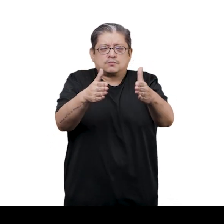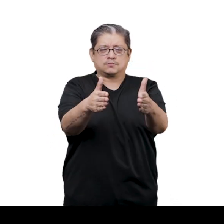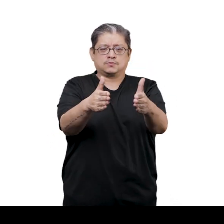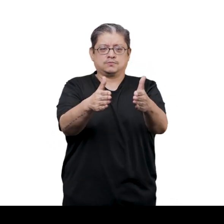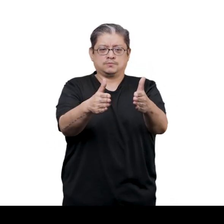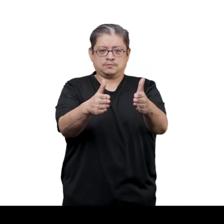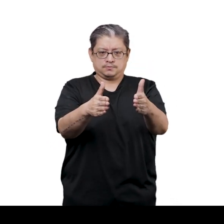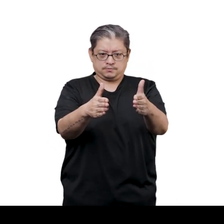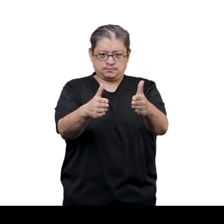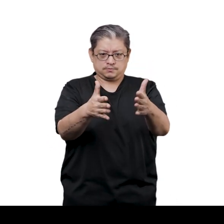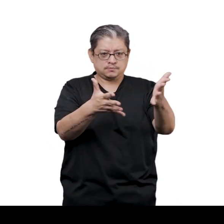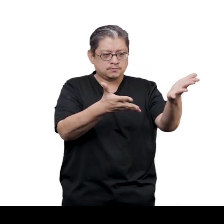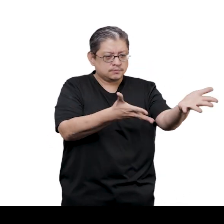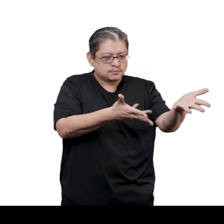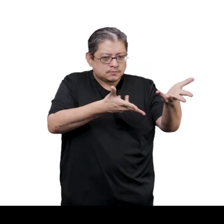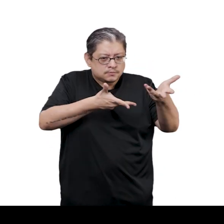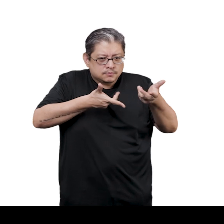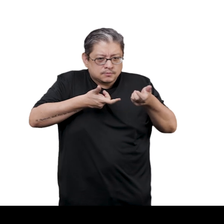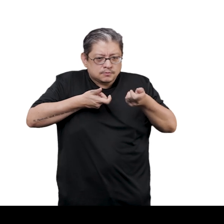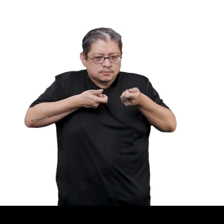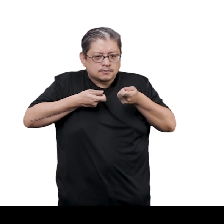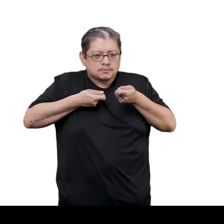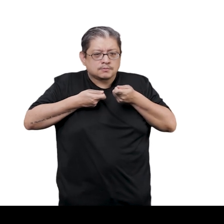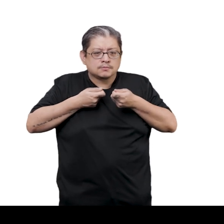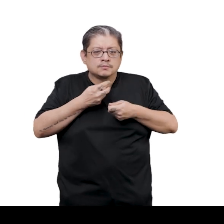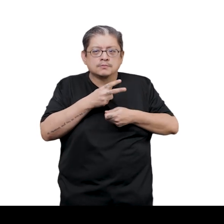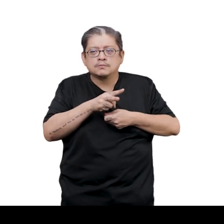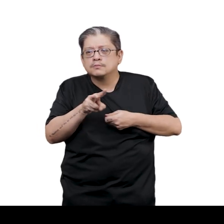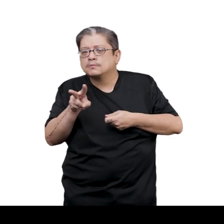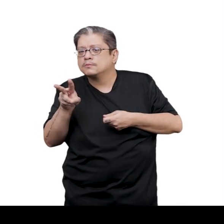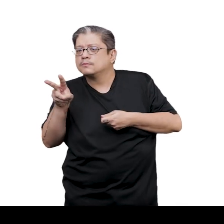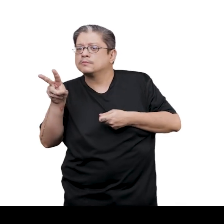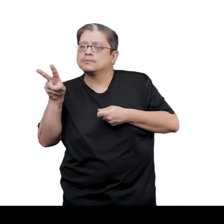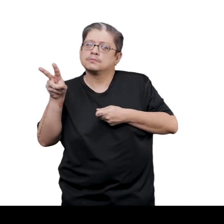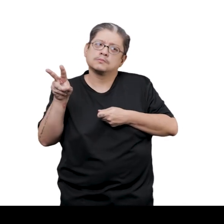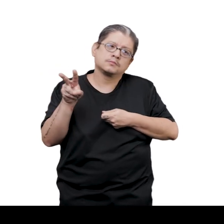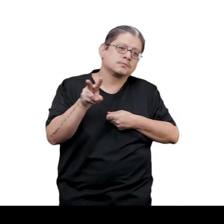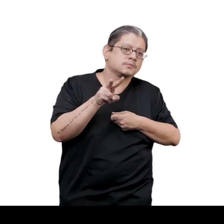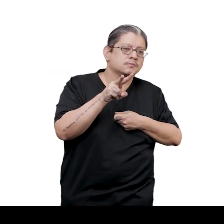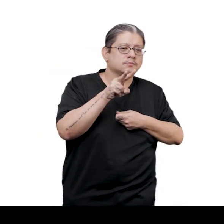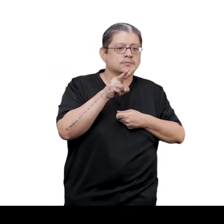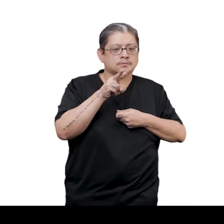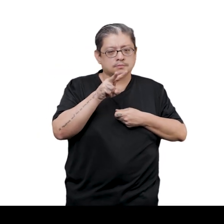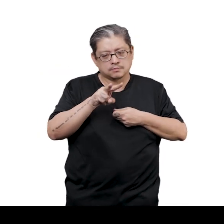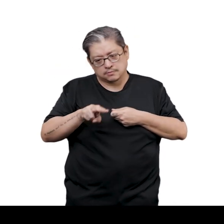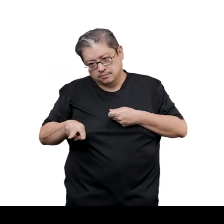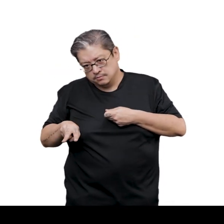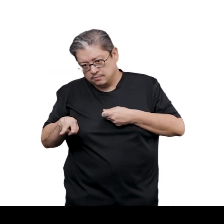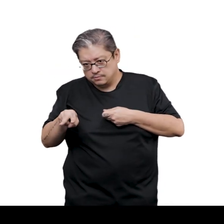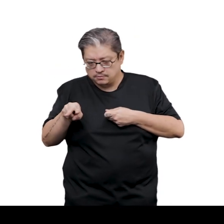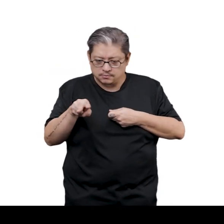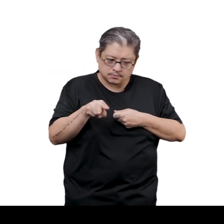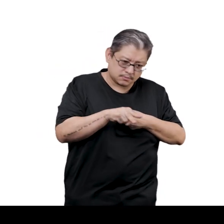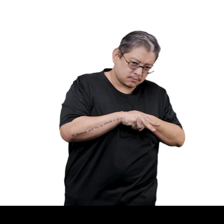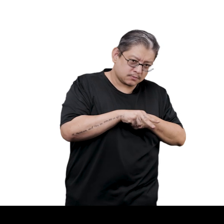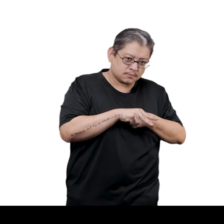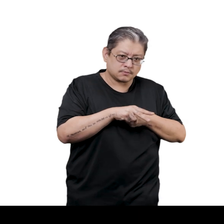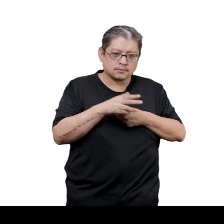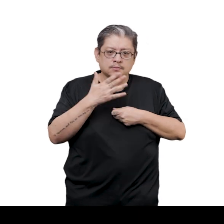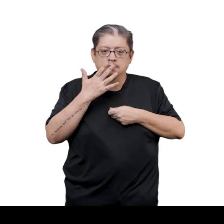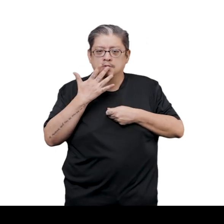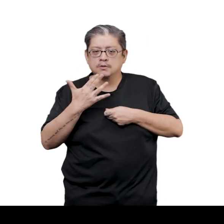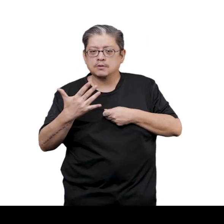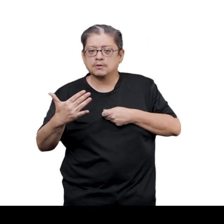planos diagonais, convidando o olhar a percorrer suas interseções e a notar as variações de